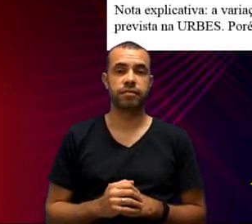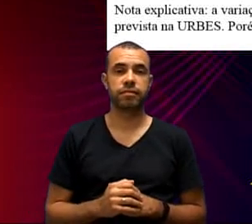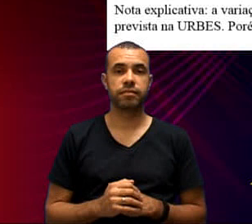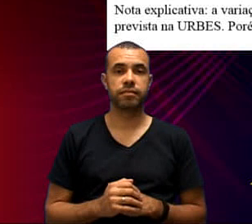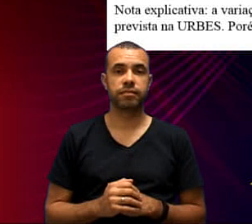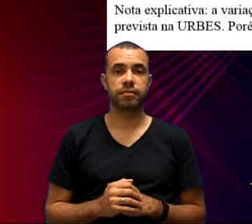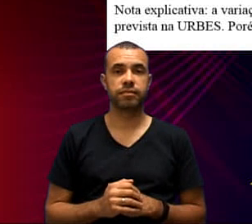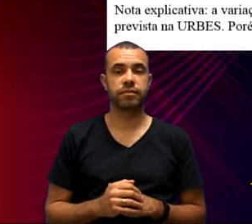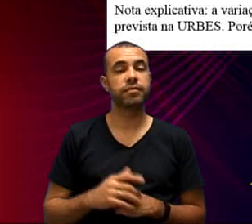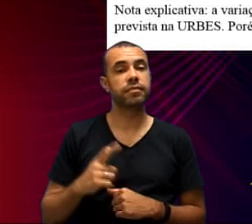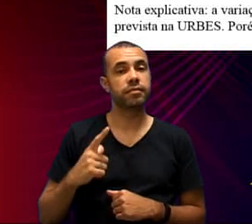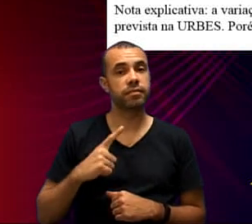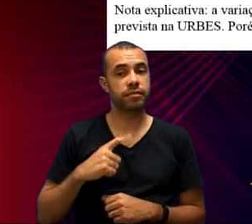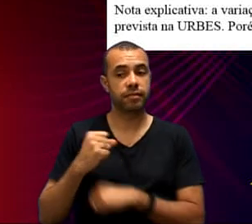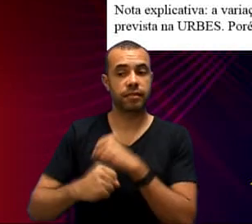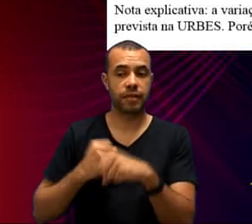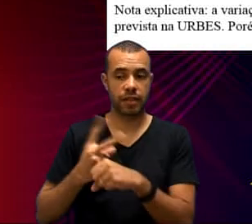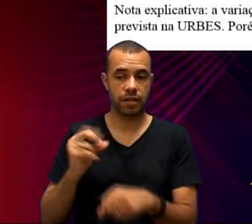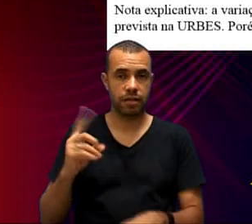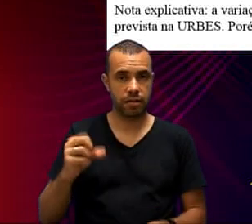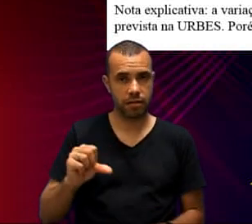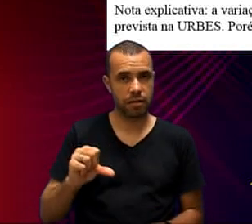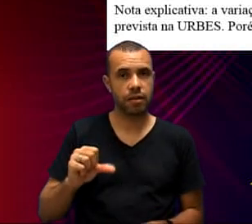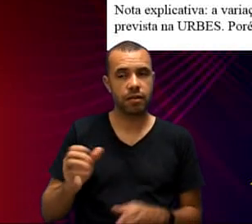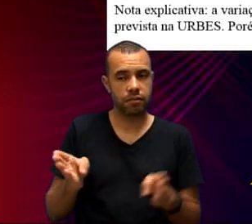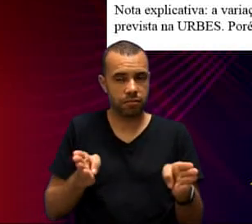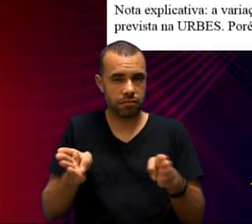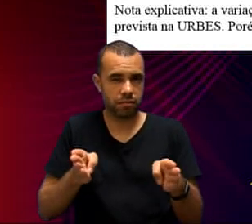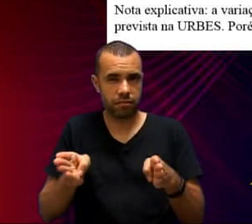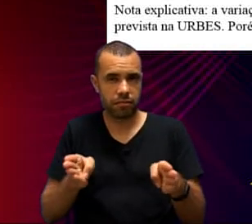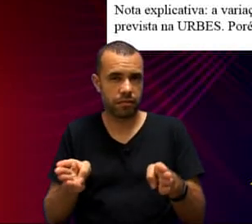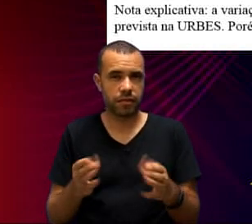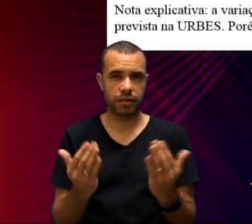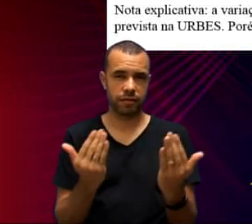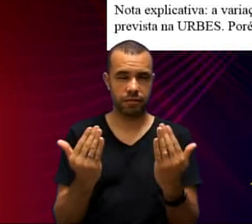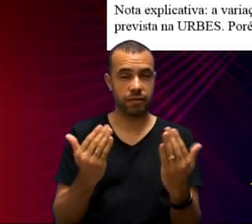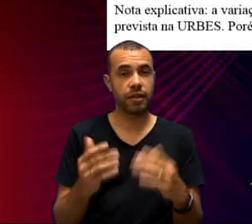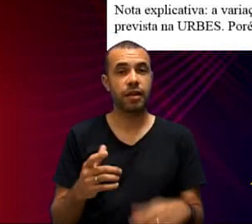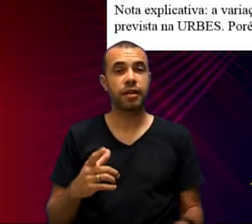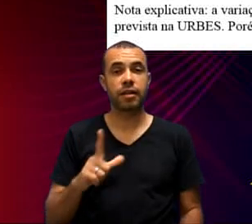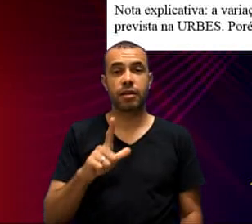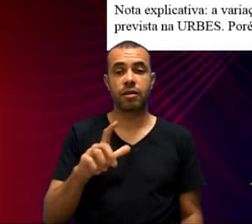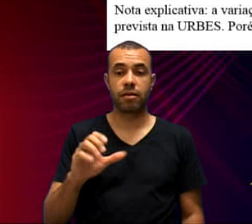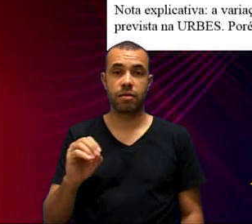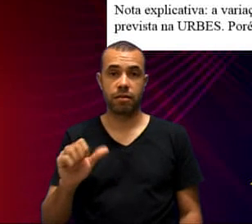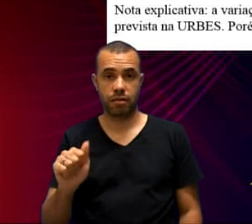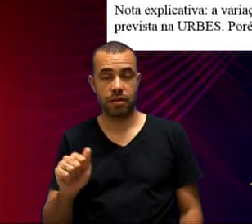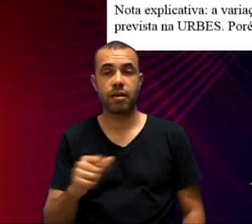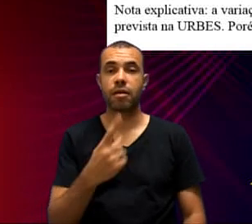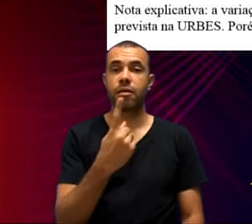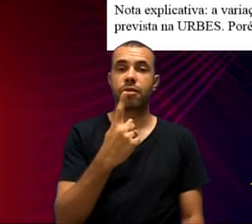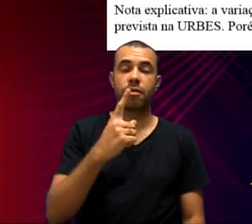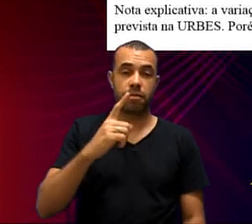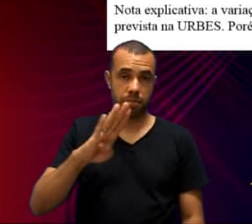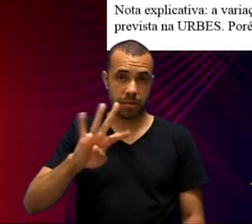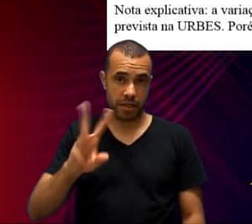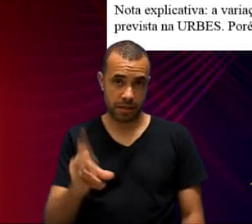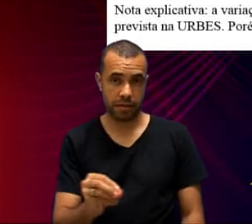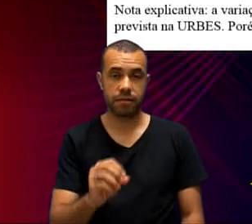Nós colocamos aqui a de 2019 para fazer a comparação, né? A LOA 2019 de